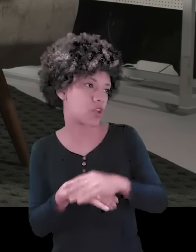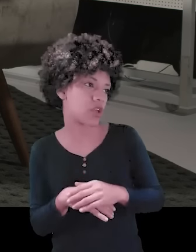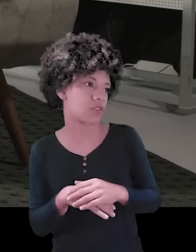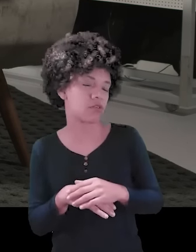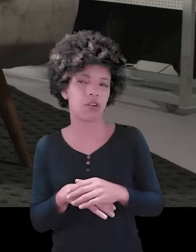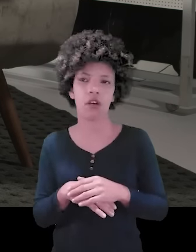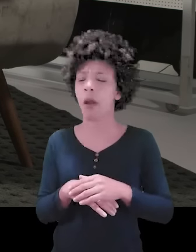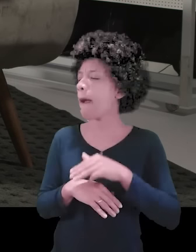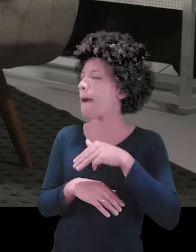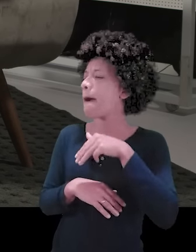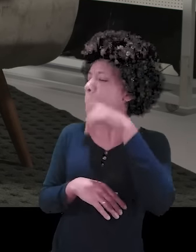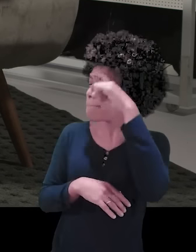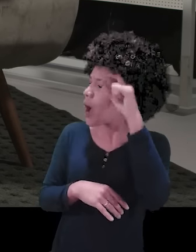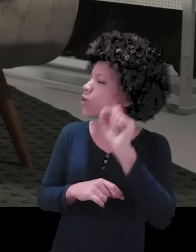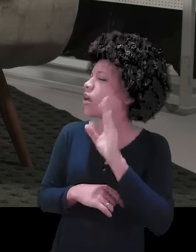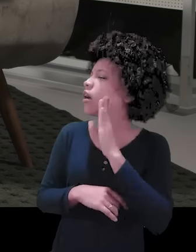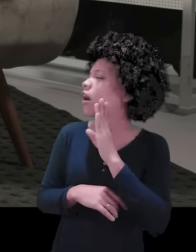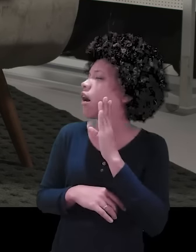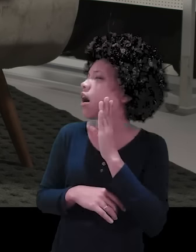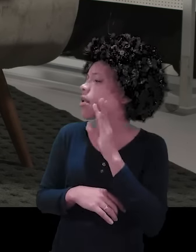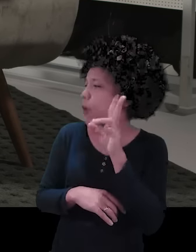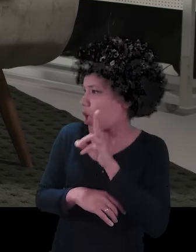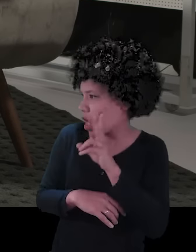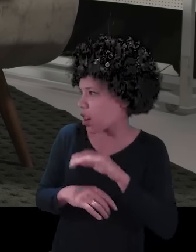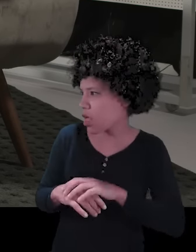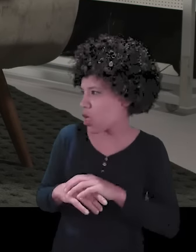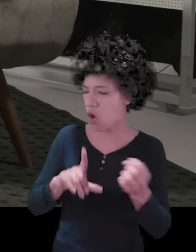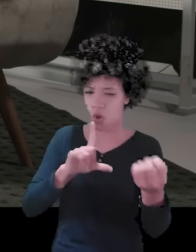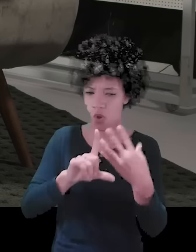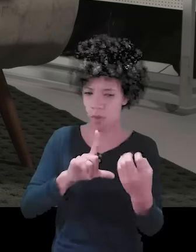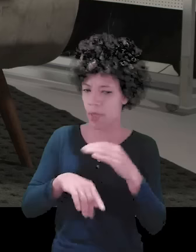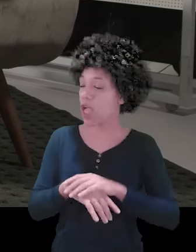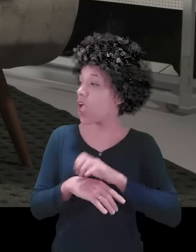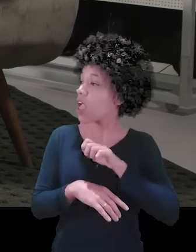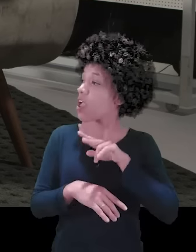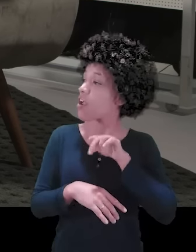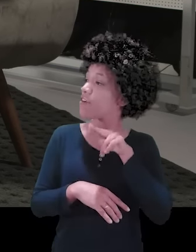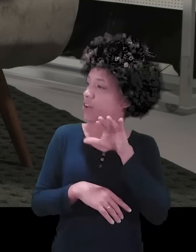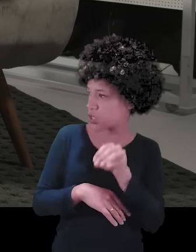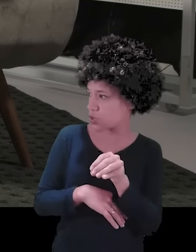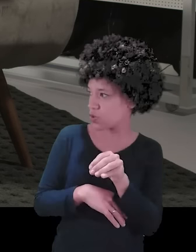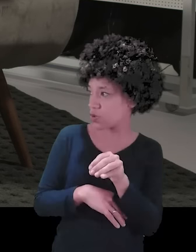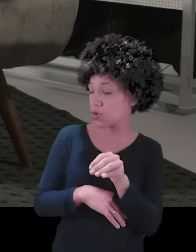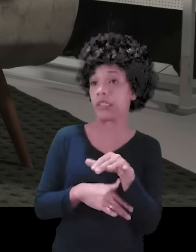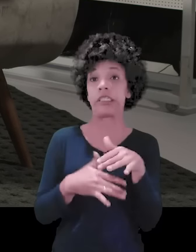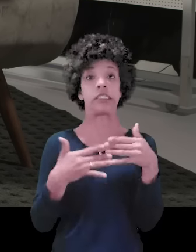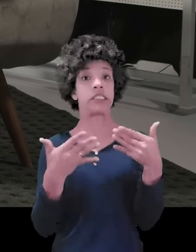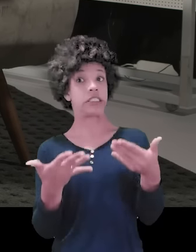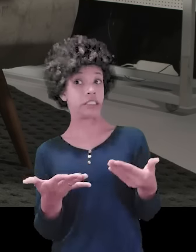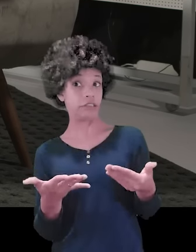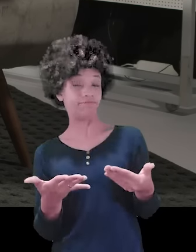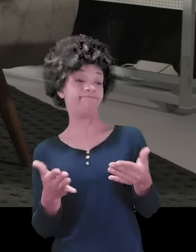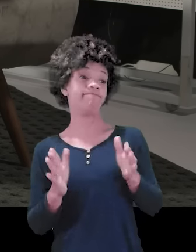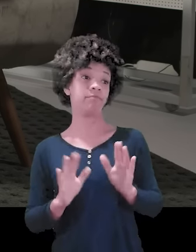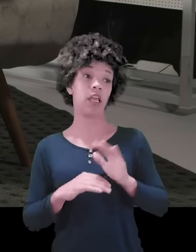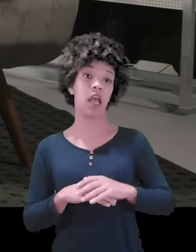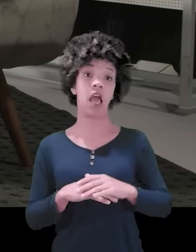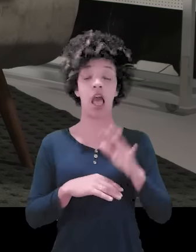coisas para correr você viu na Globo Play o caso do menino Evandro assim fez aqui